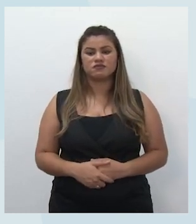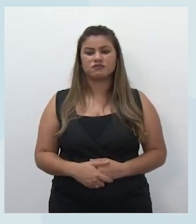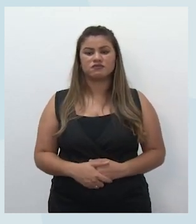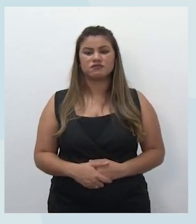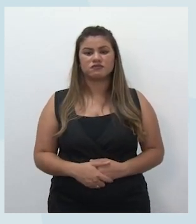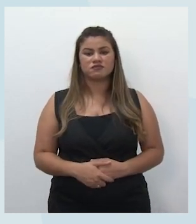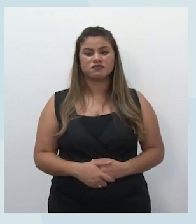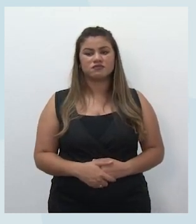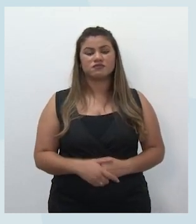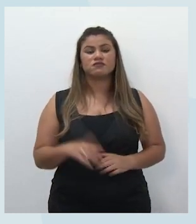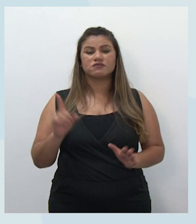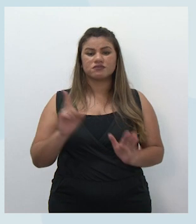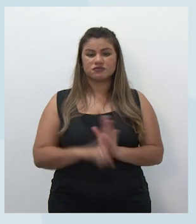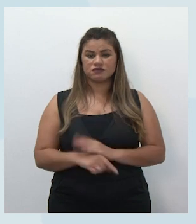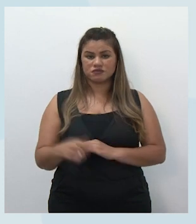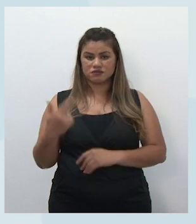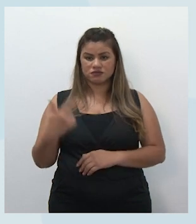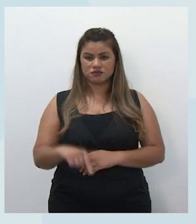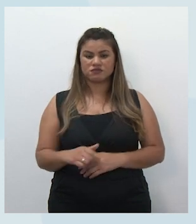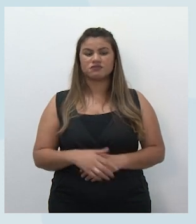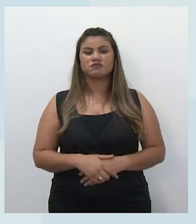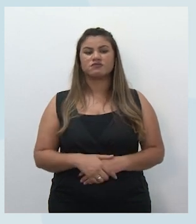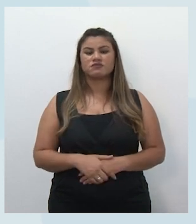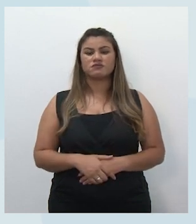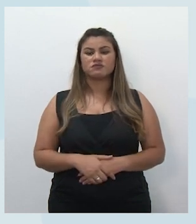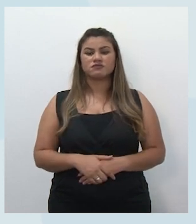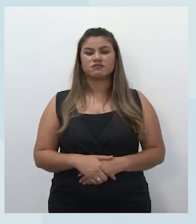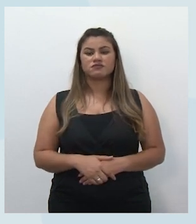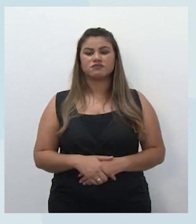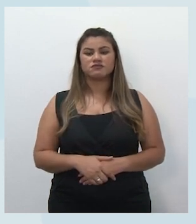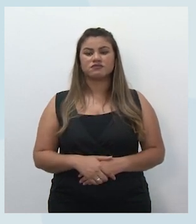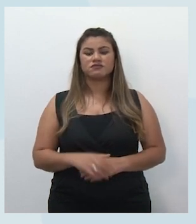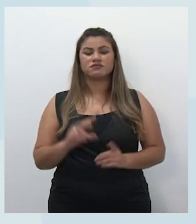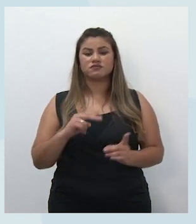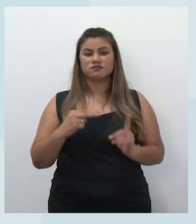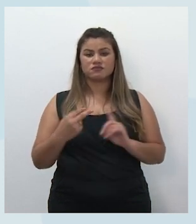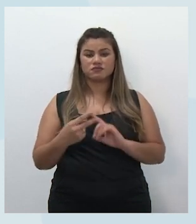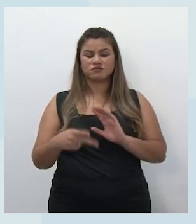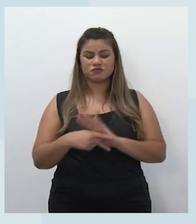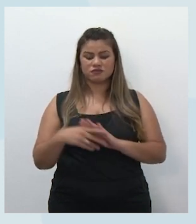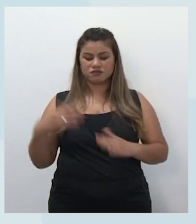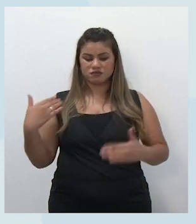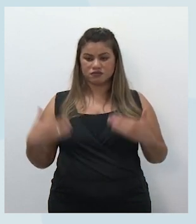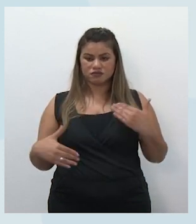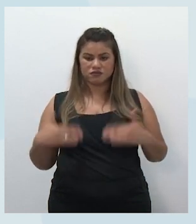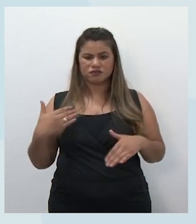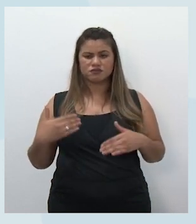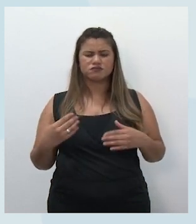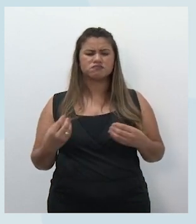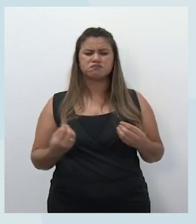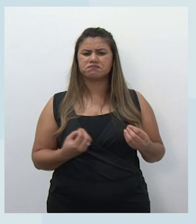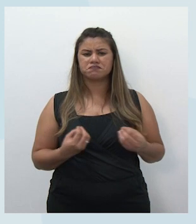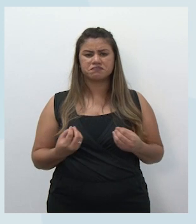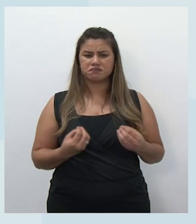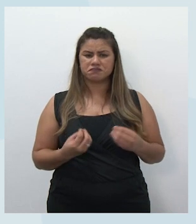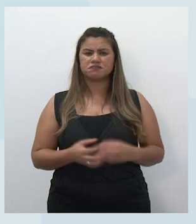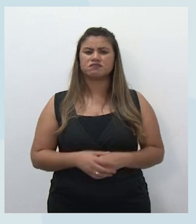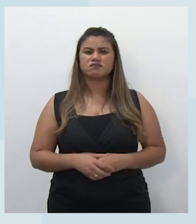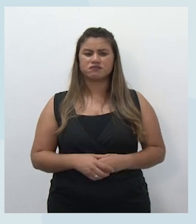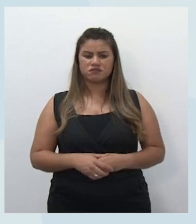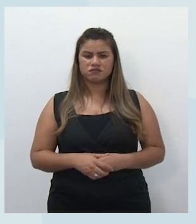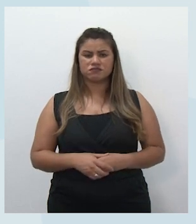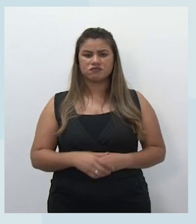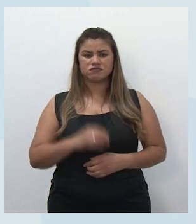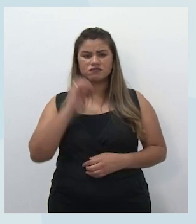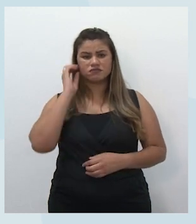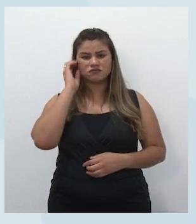Então, temos essa questão, né? Como se constroem as visões sobre o corpo, né? Essa foi a